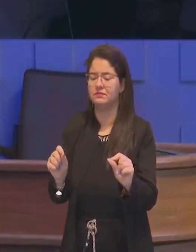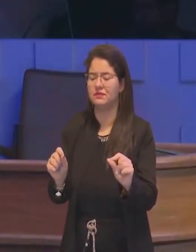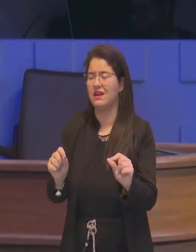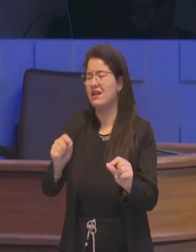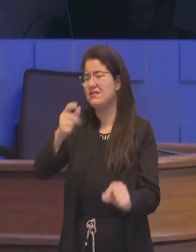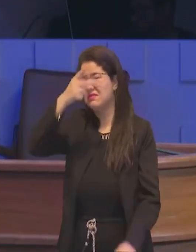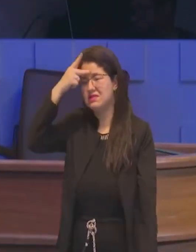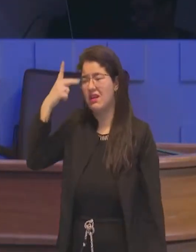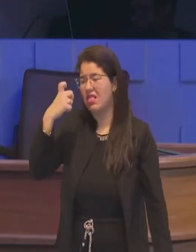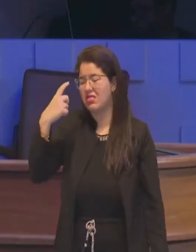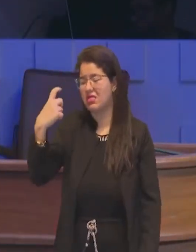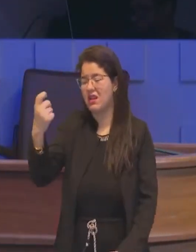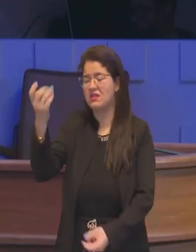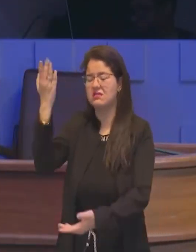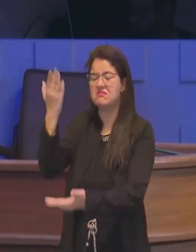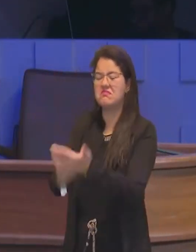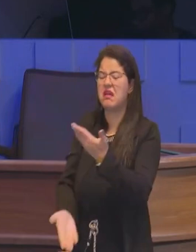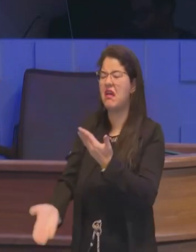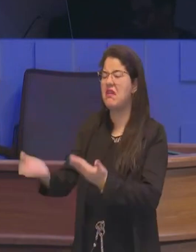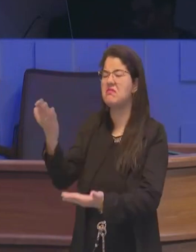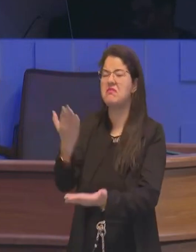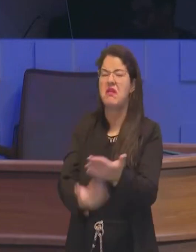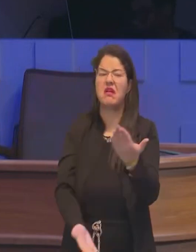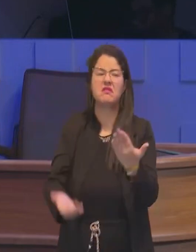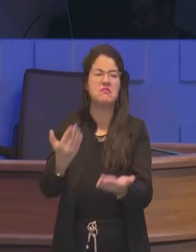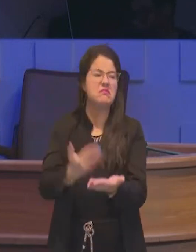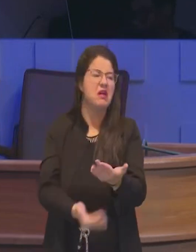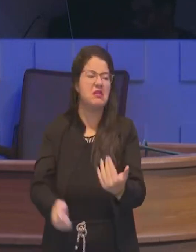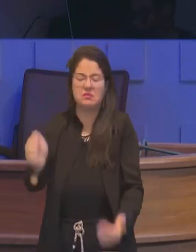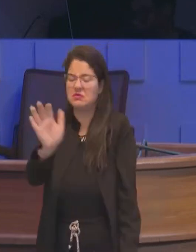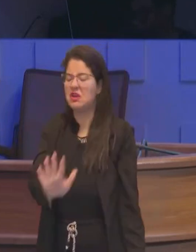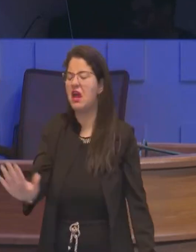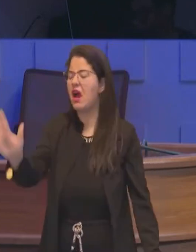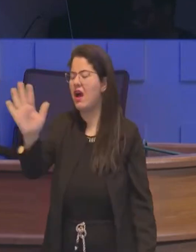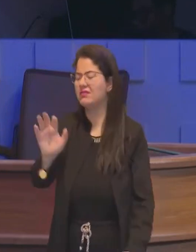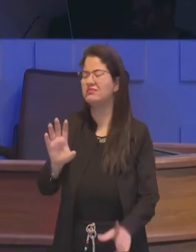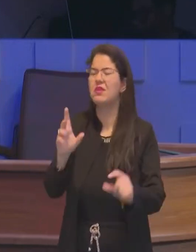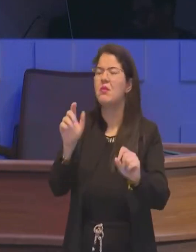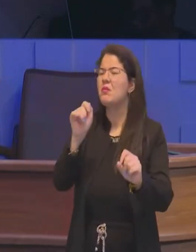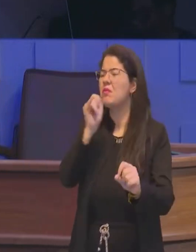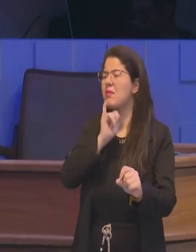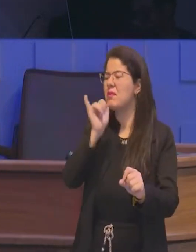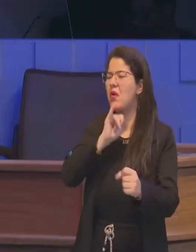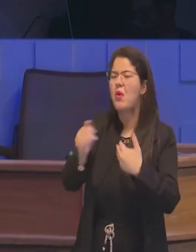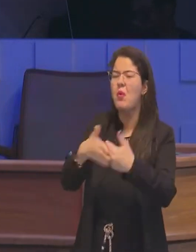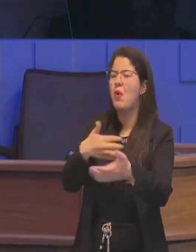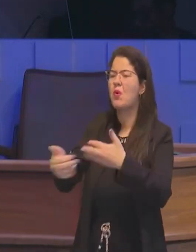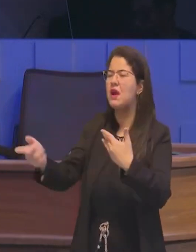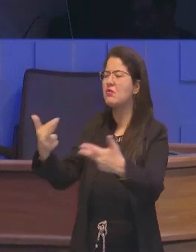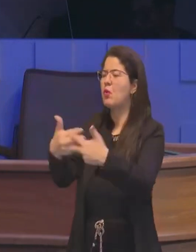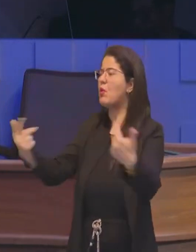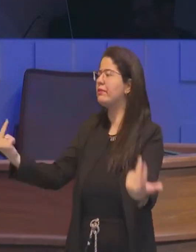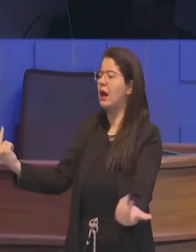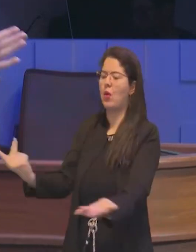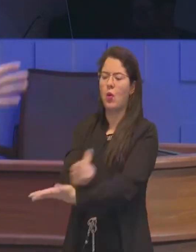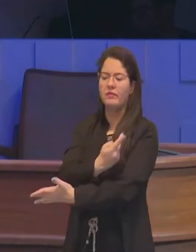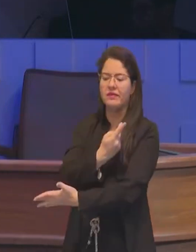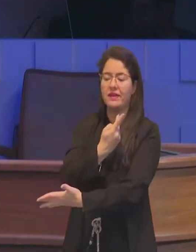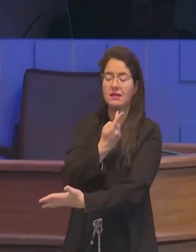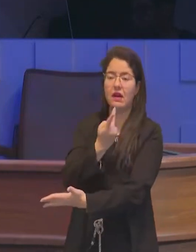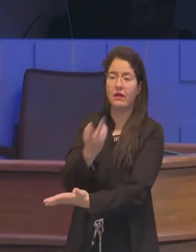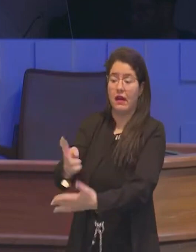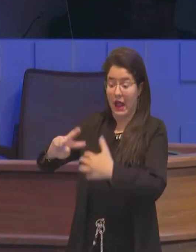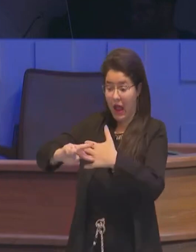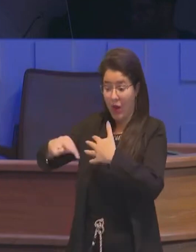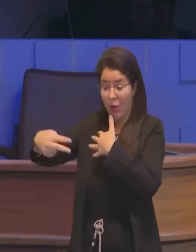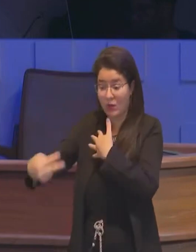o interesse de forma generalizada. Então, qualquer acontecimento que elas tiverem, as consequências